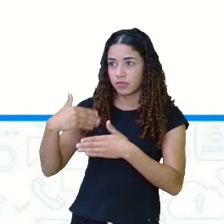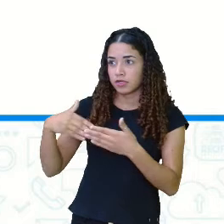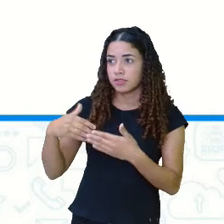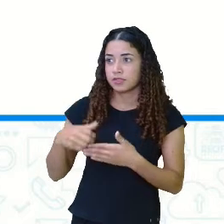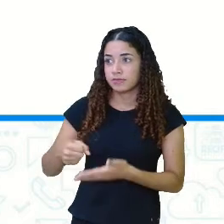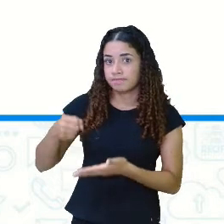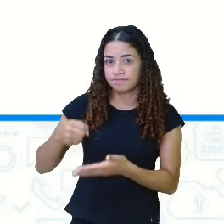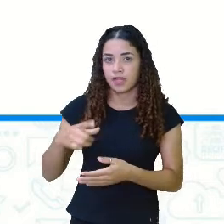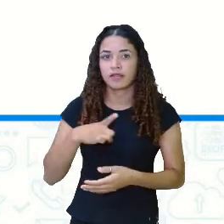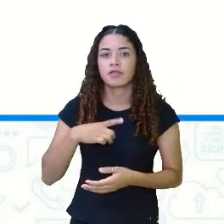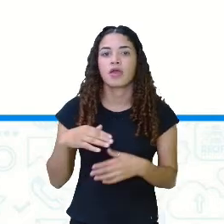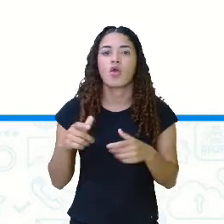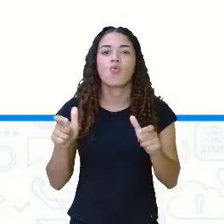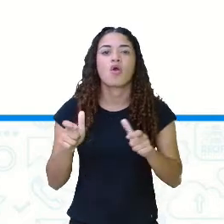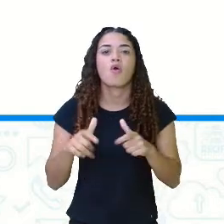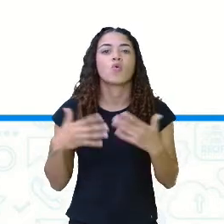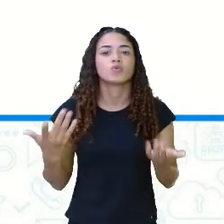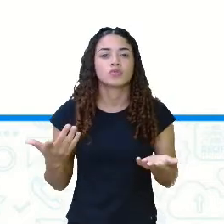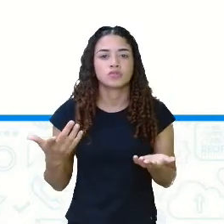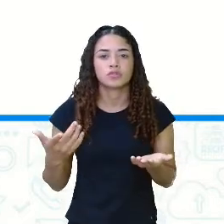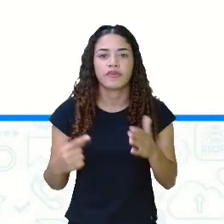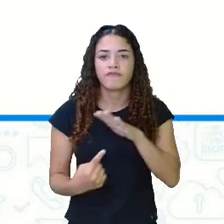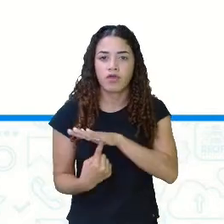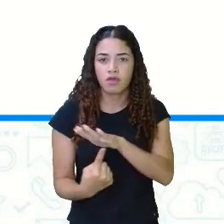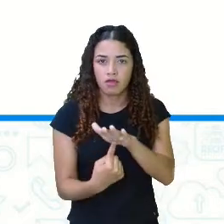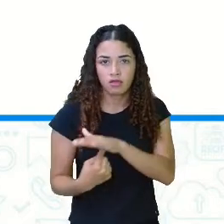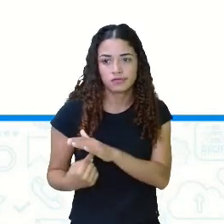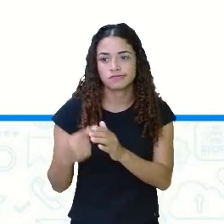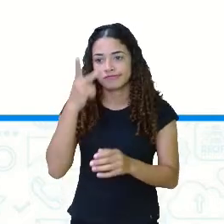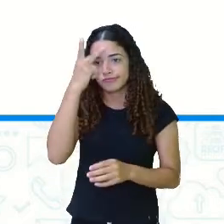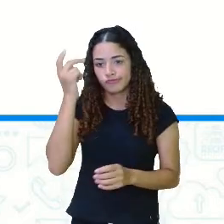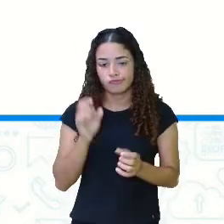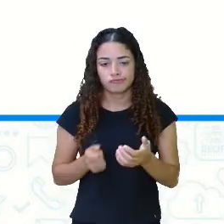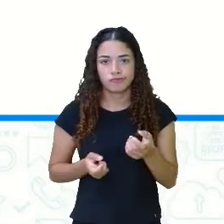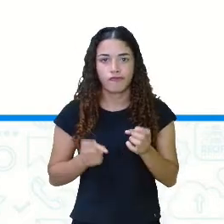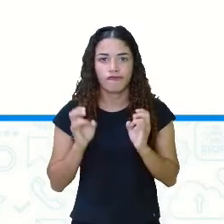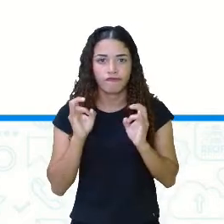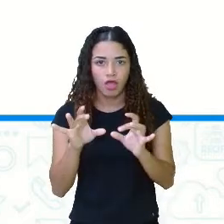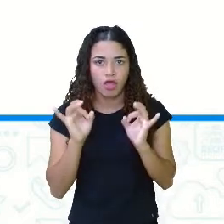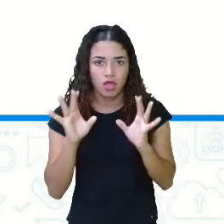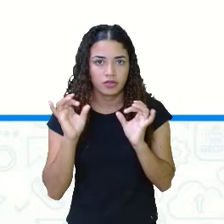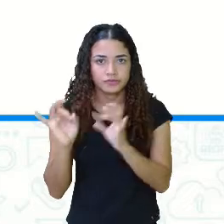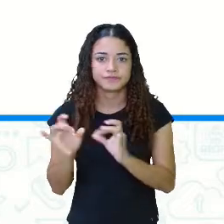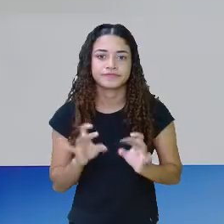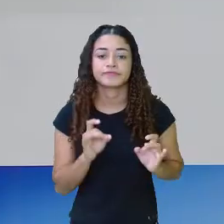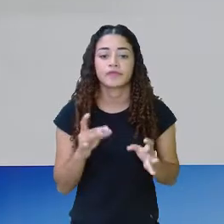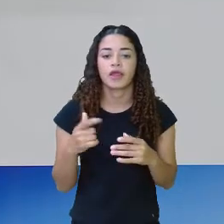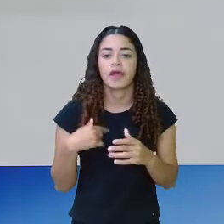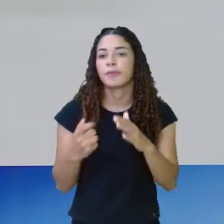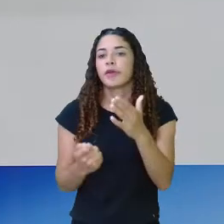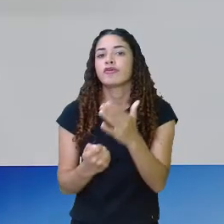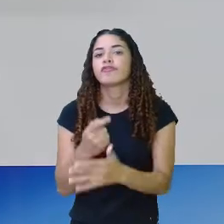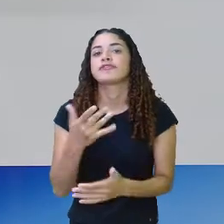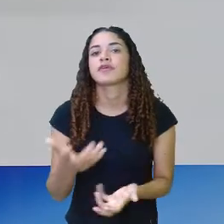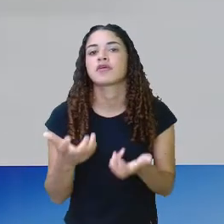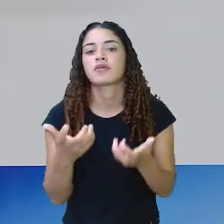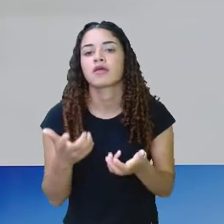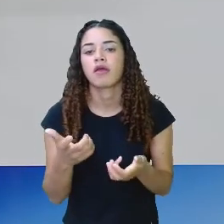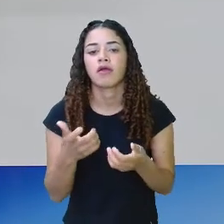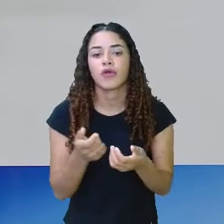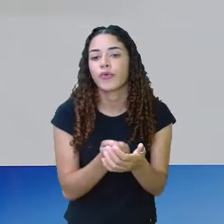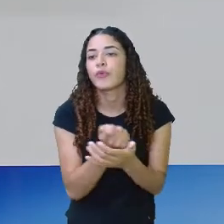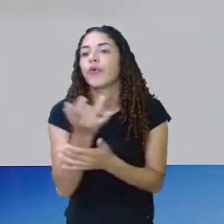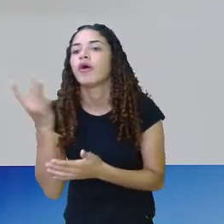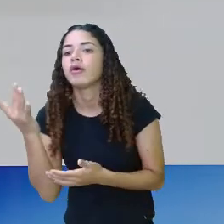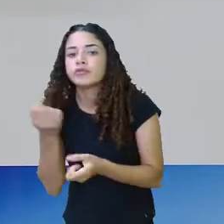muito nas feiras. O vendedor, ele colocava, você quer quanto de macaxeira, por